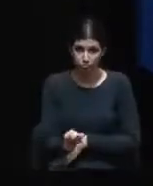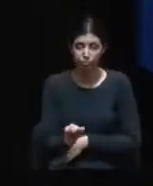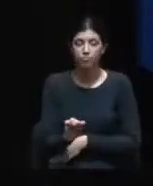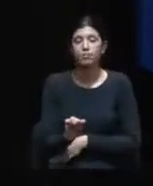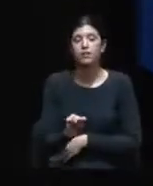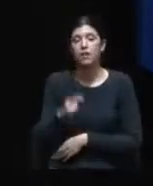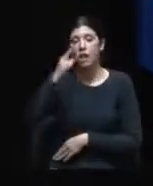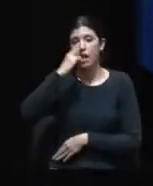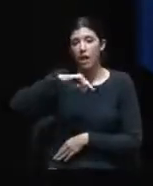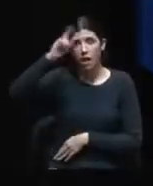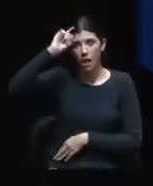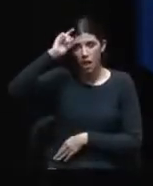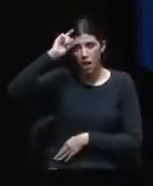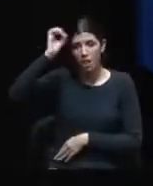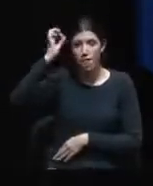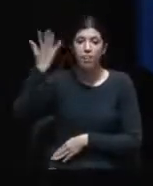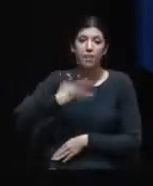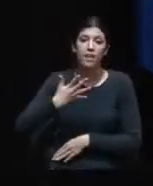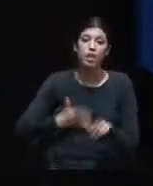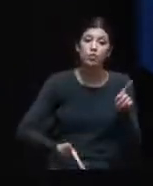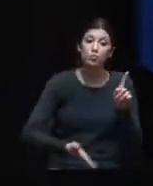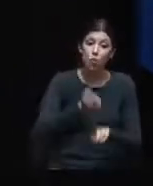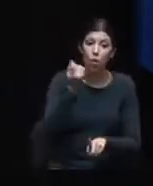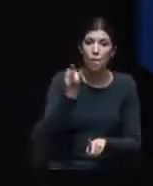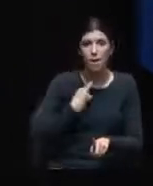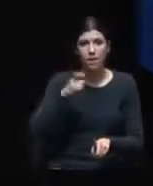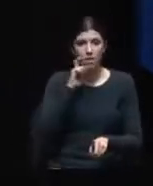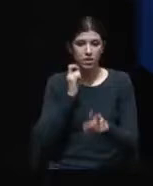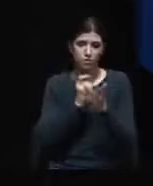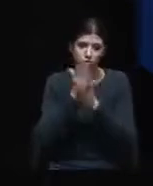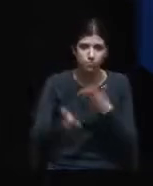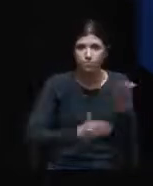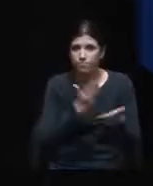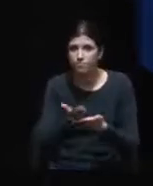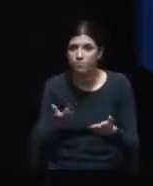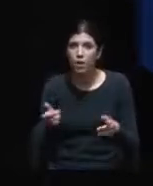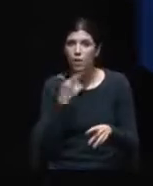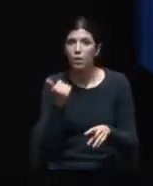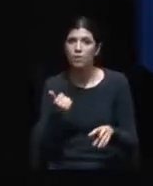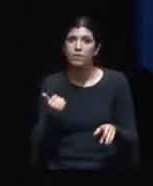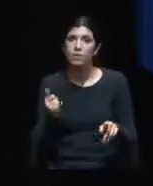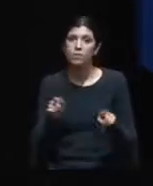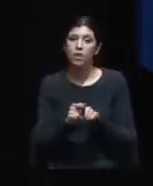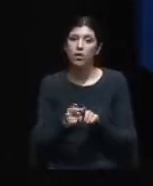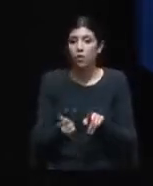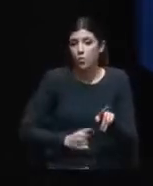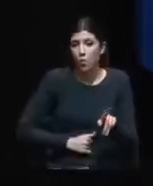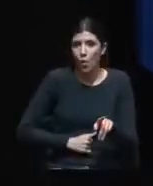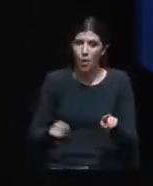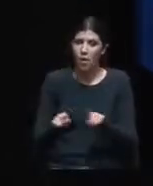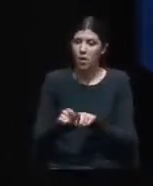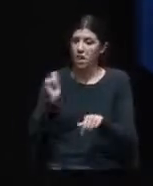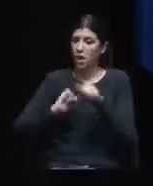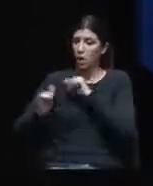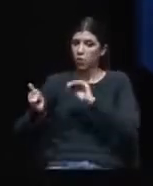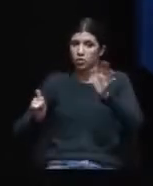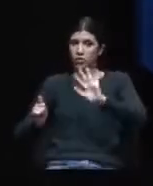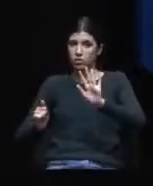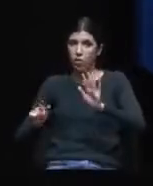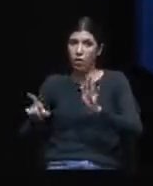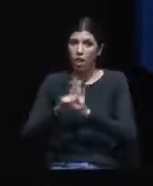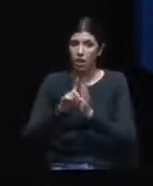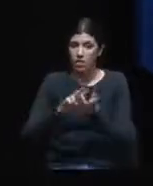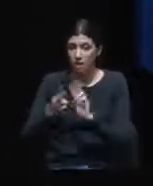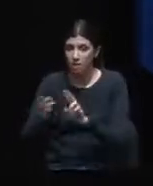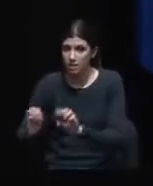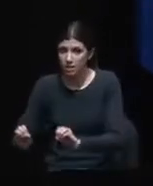sempre presente que os direitos alcançados têm de ser defendidos. Não podemos aceitar recuos nem obstáculos, como as alterações